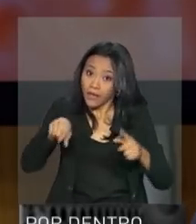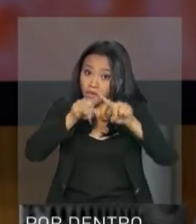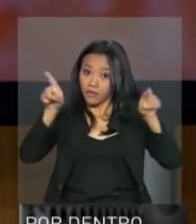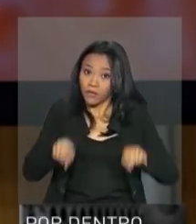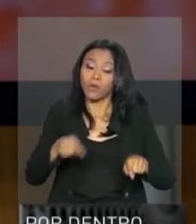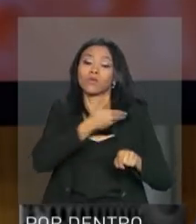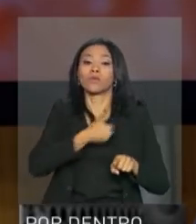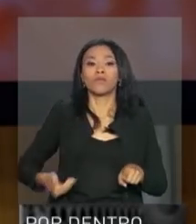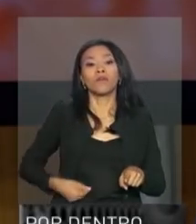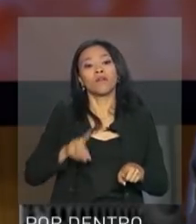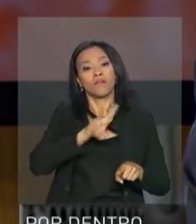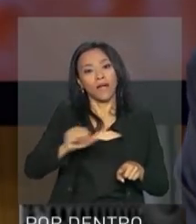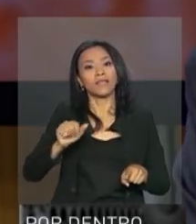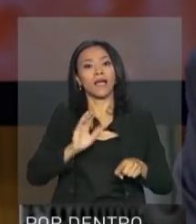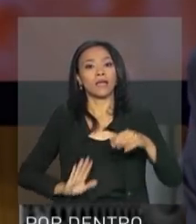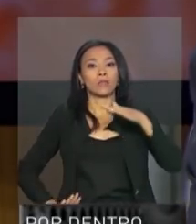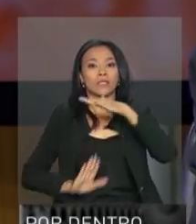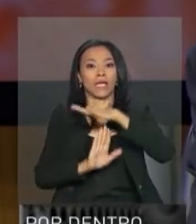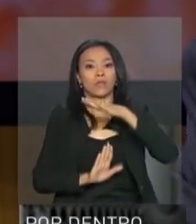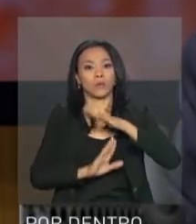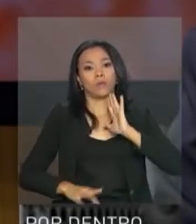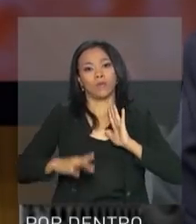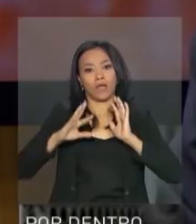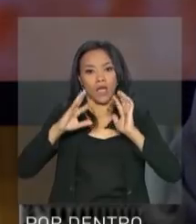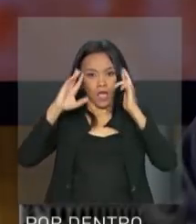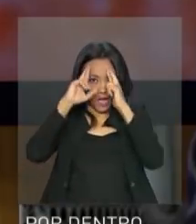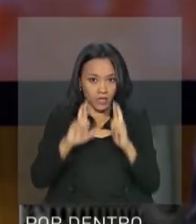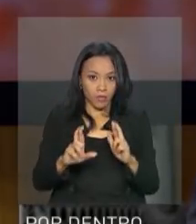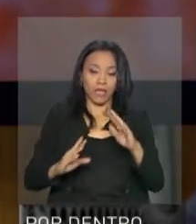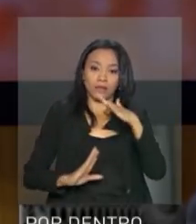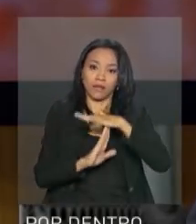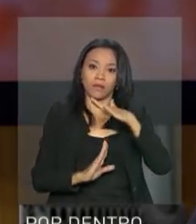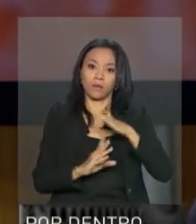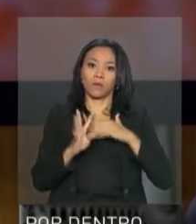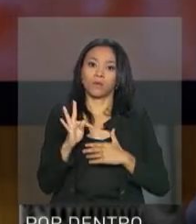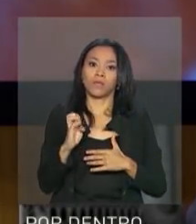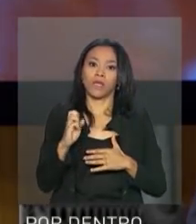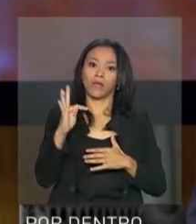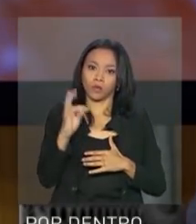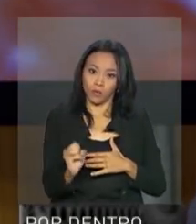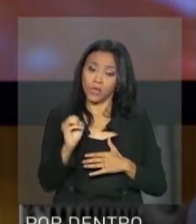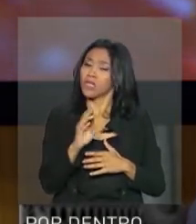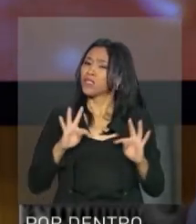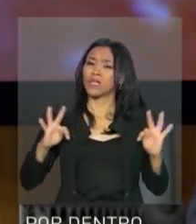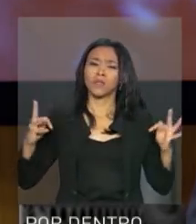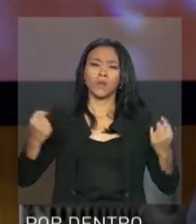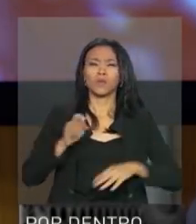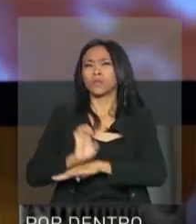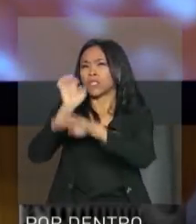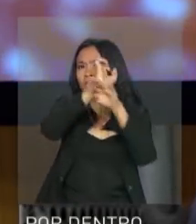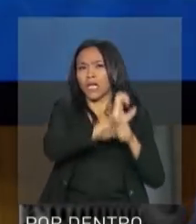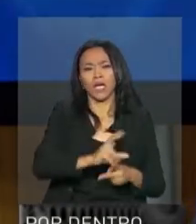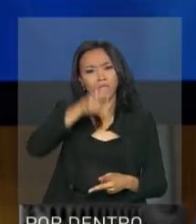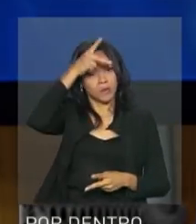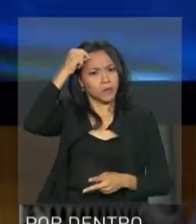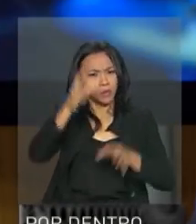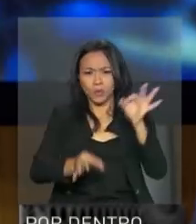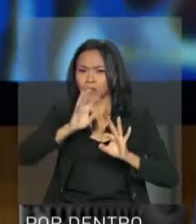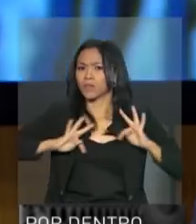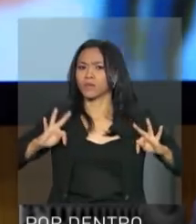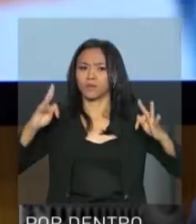obrigatoriamente vinculados ao teto. E não só no governo federal, todos os governos estaduais e também municipais. A reforma da Previdência toca